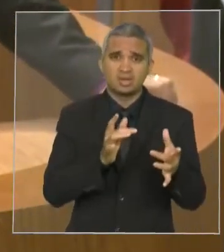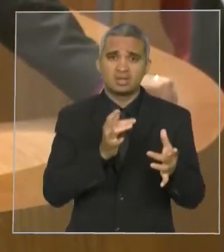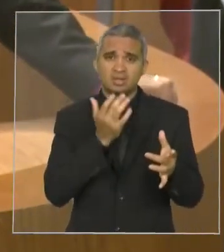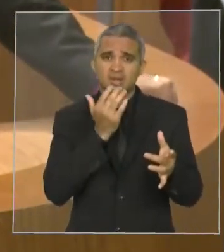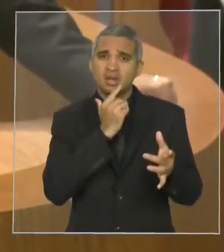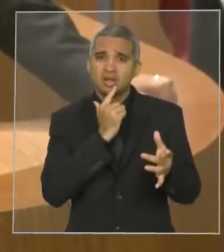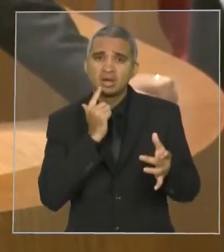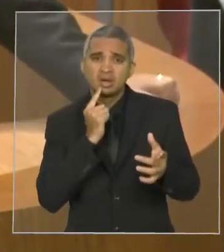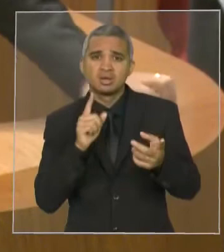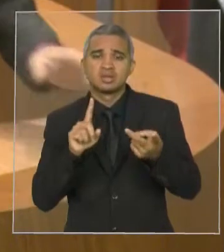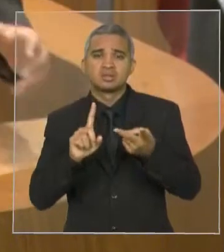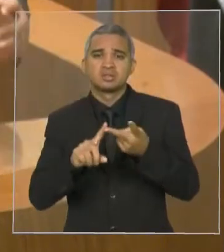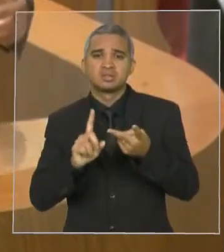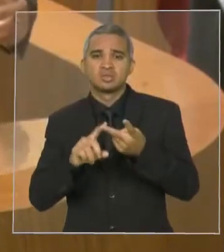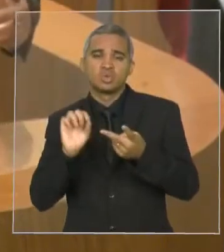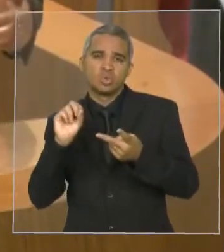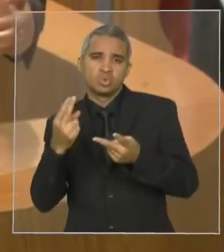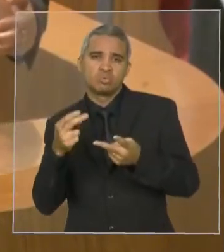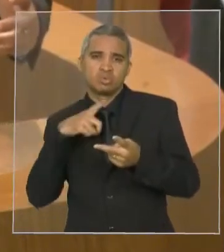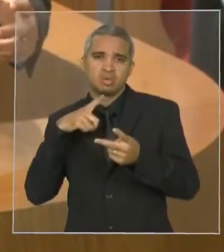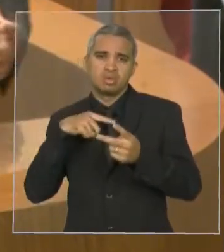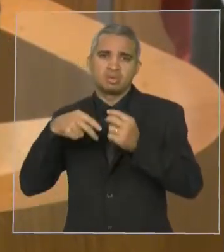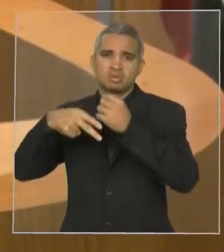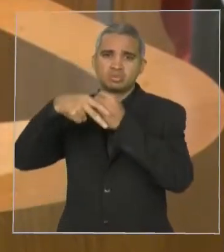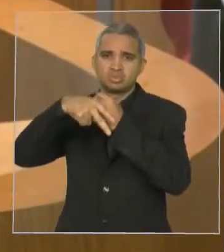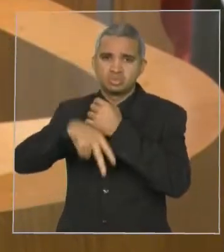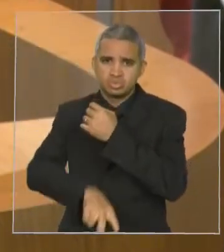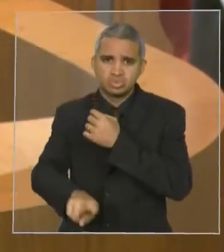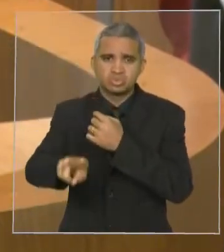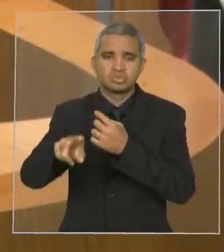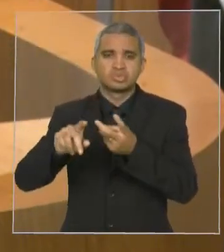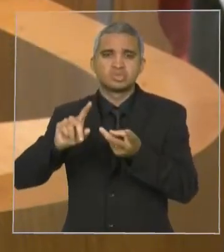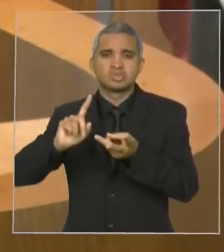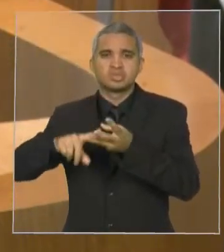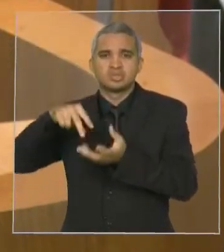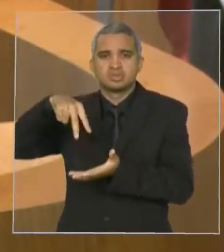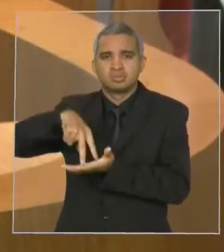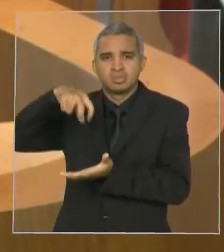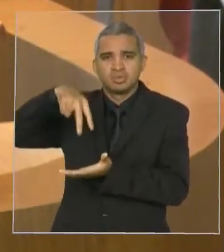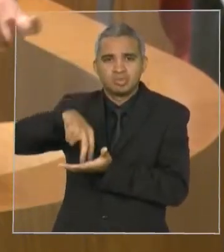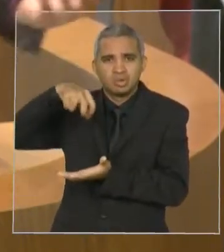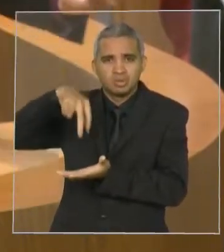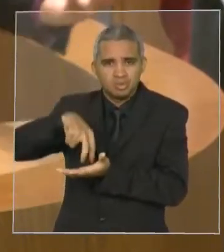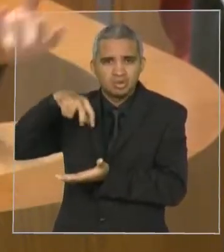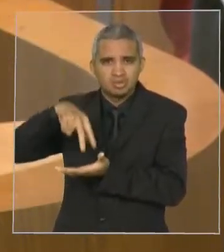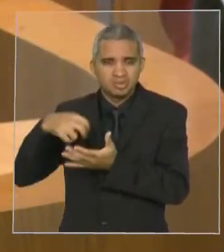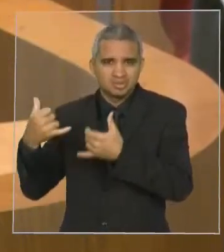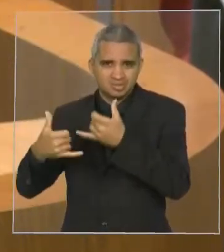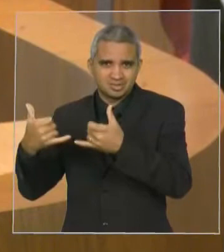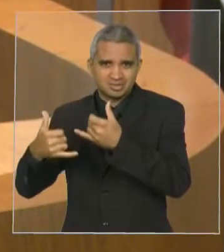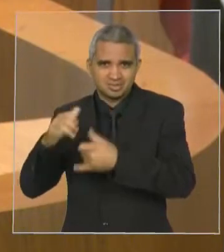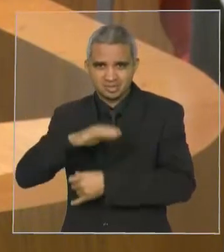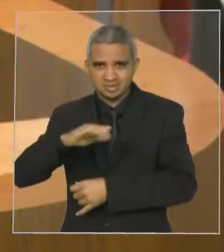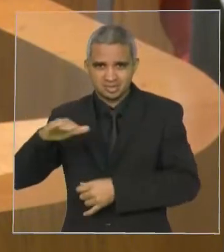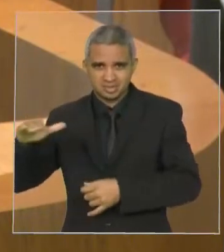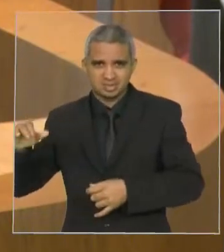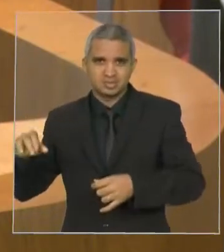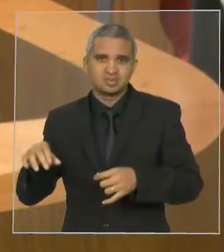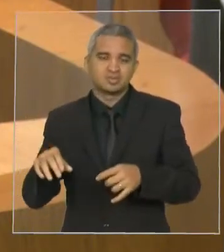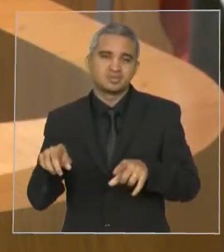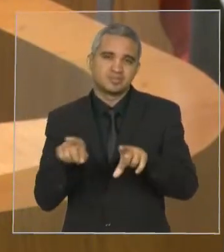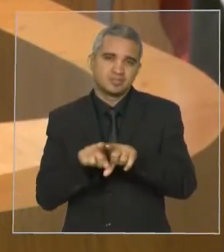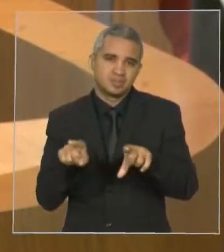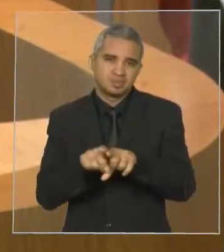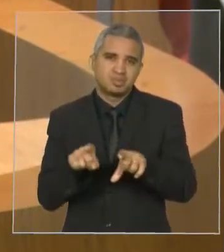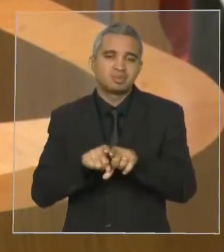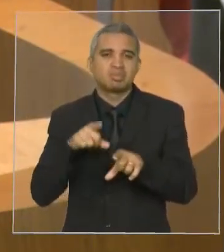escorregador o pessoal que trabalha com como exemplo dos ambulantes que vendem os brinquedos ali